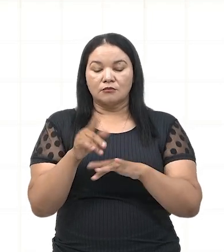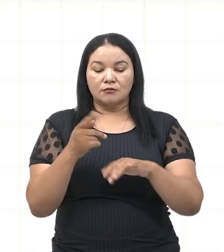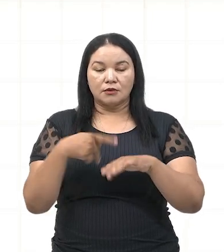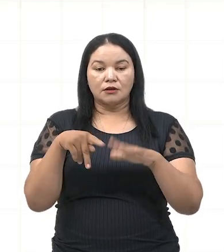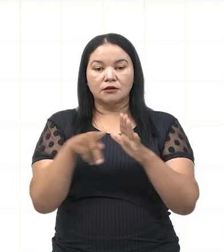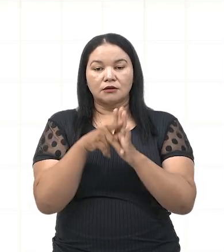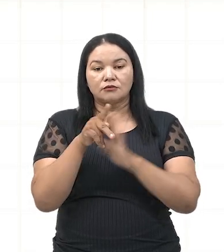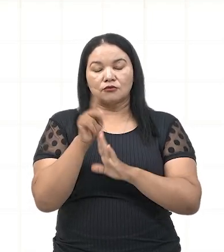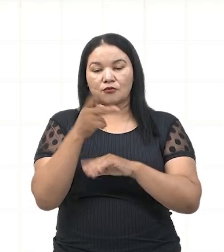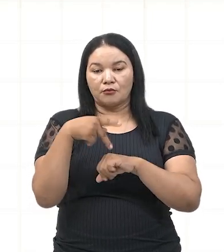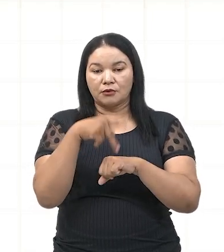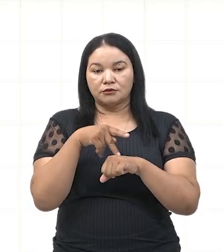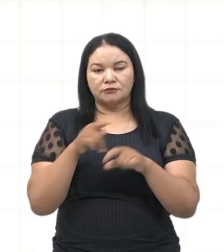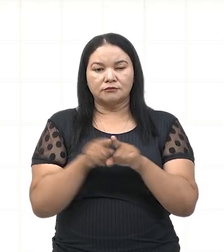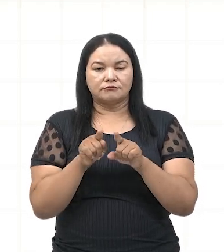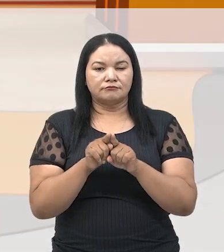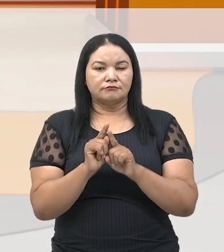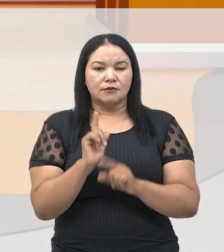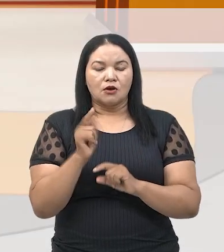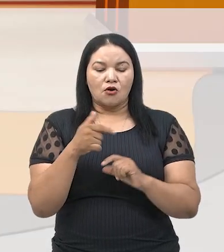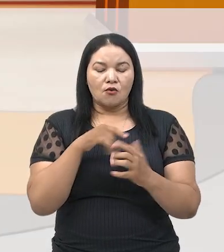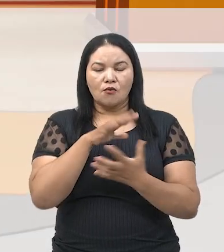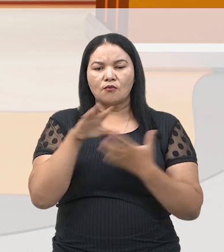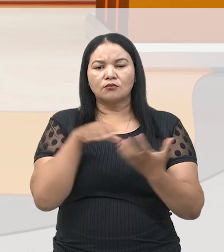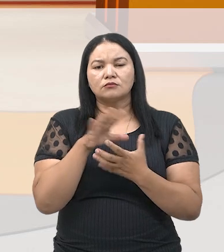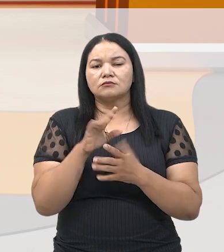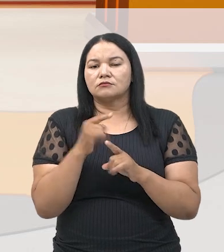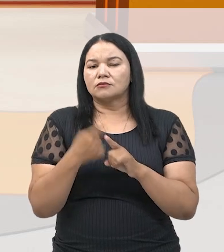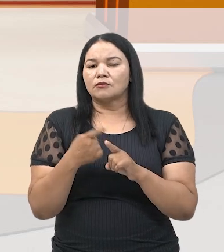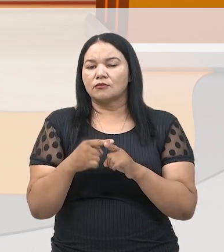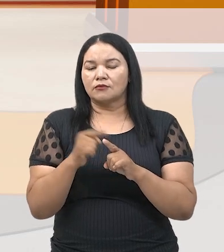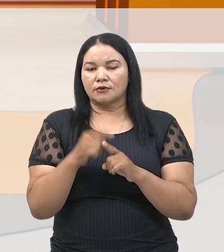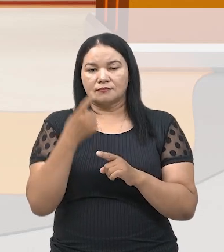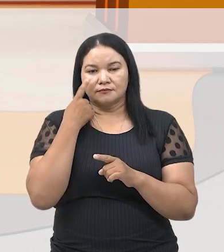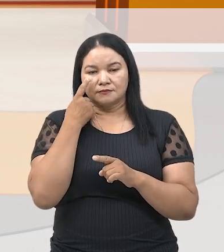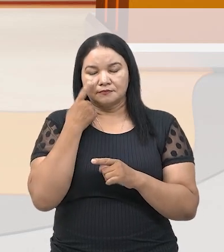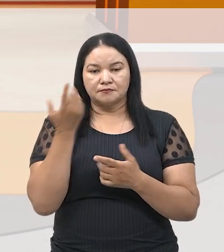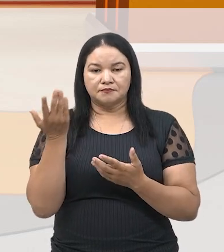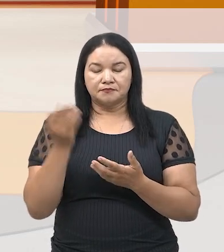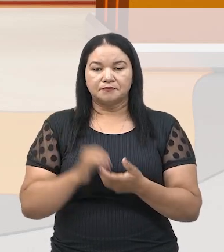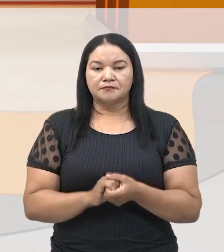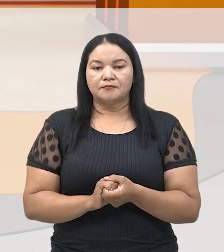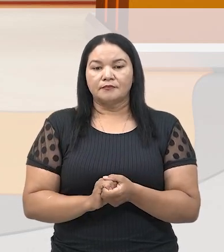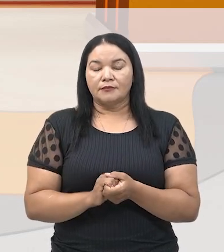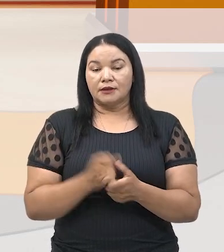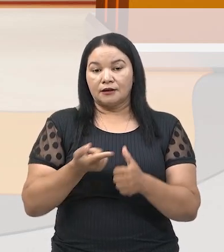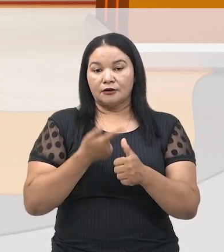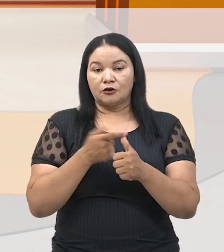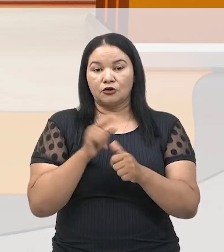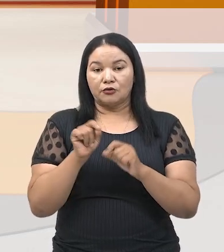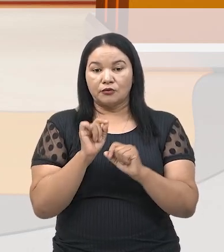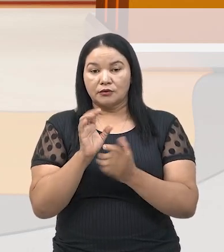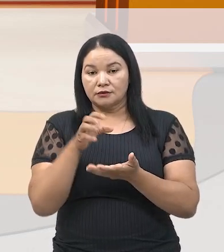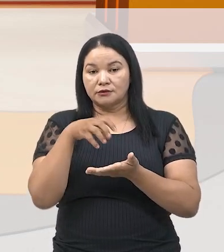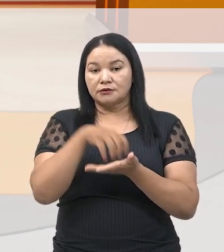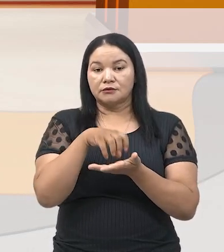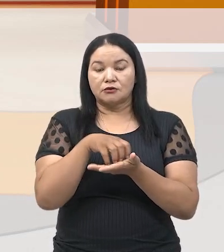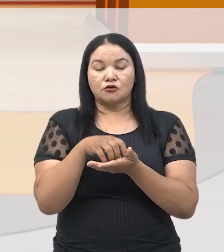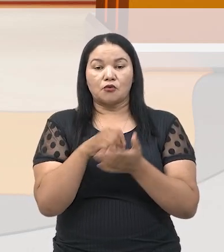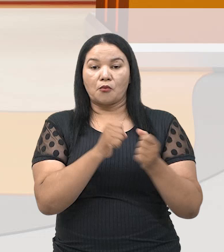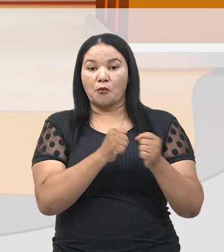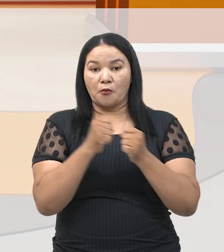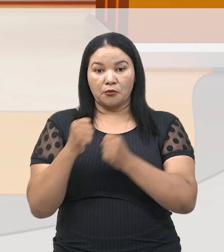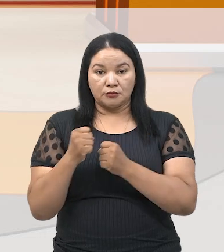vamos lá às causas dessa revolução. Observem só. A primeira delas é a centralização do